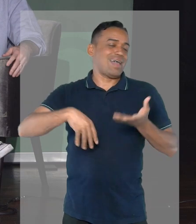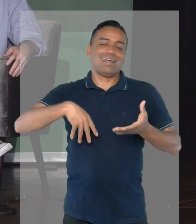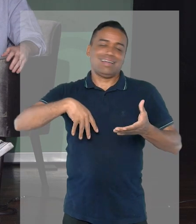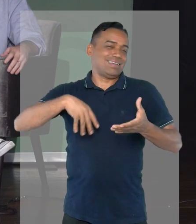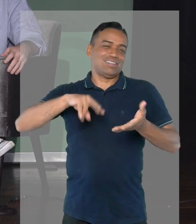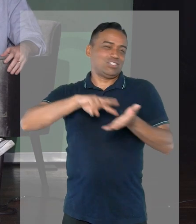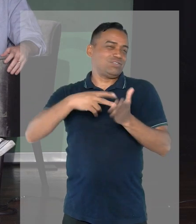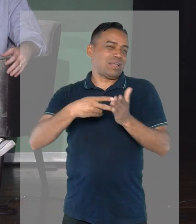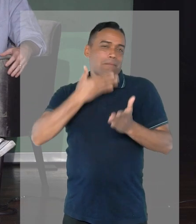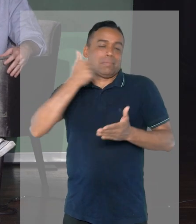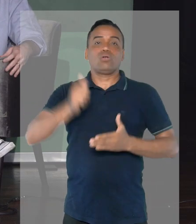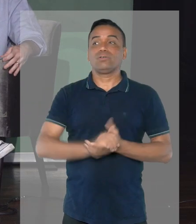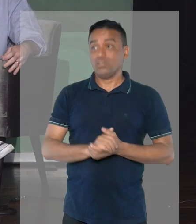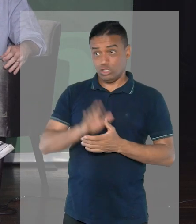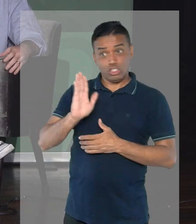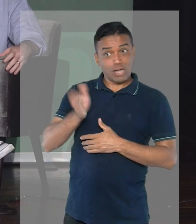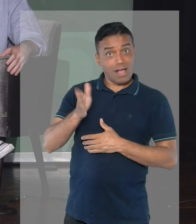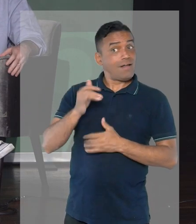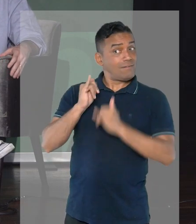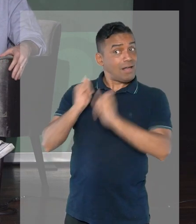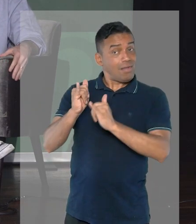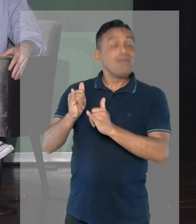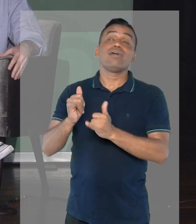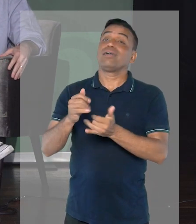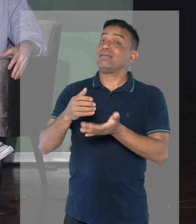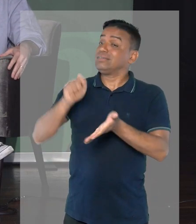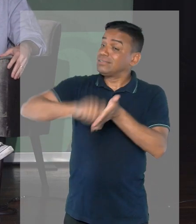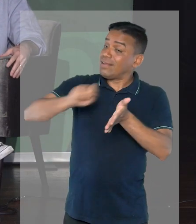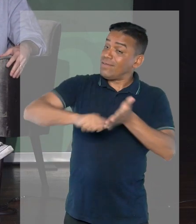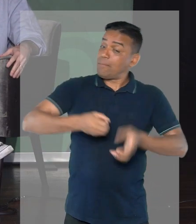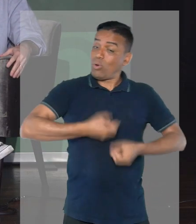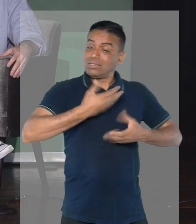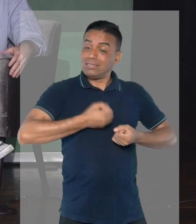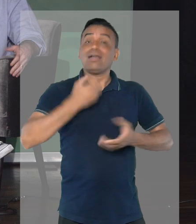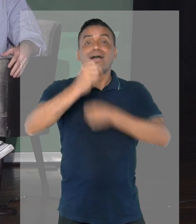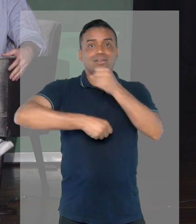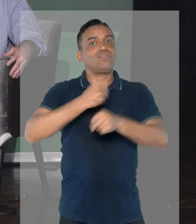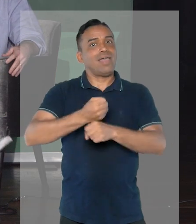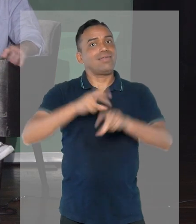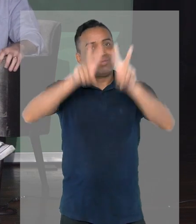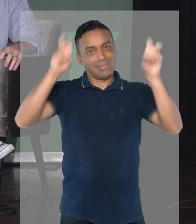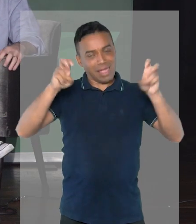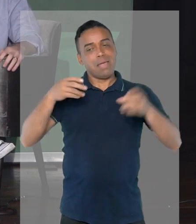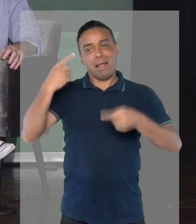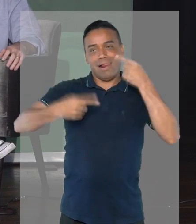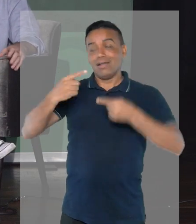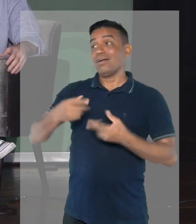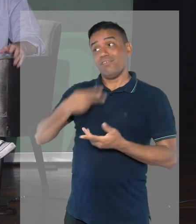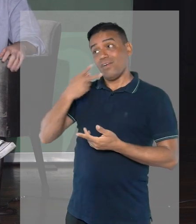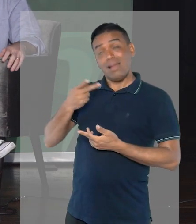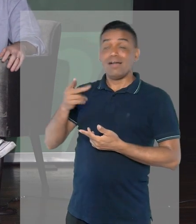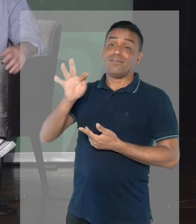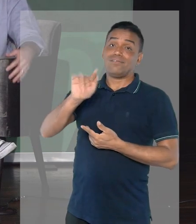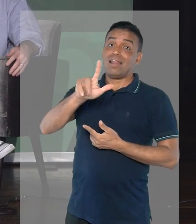sentido. Já encomendei lá atrás o livro de poesia dele, tá? Pra gente falar sobre isso ano que vem, né? Ué, quem sabe? Conversar com